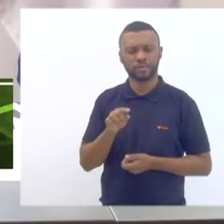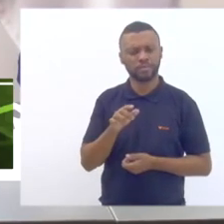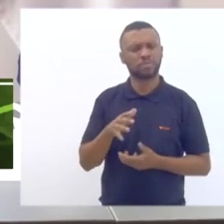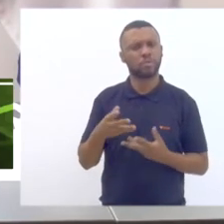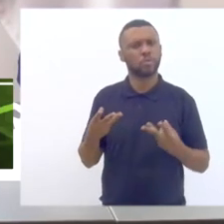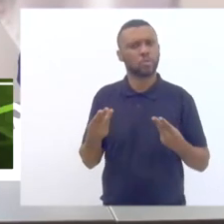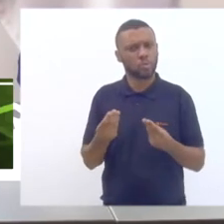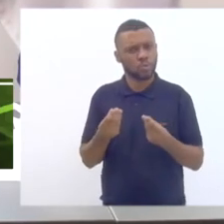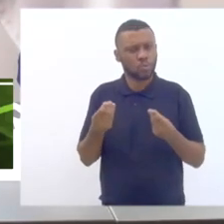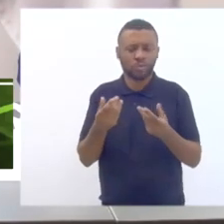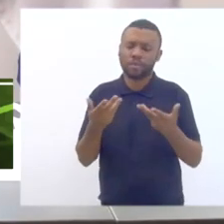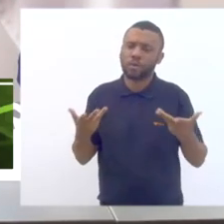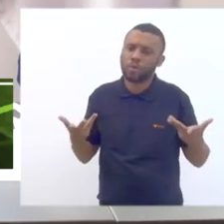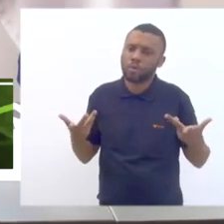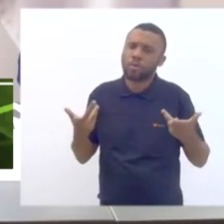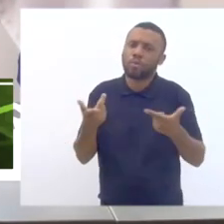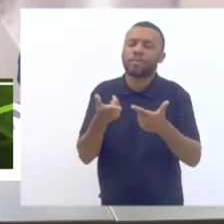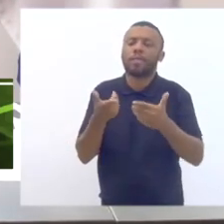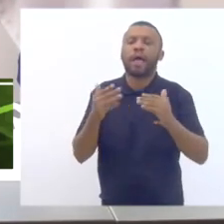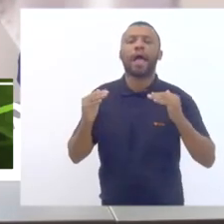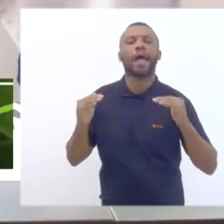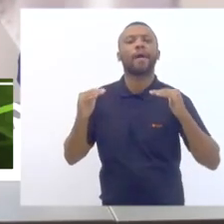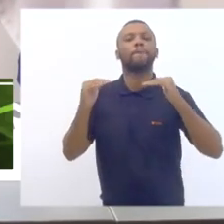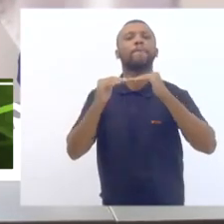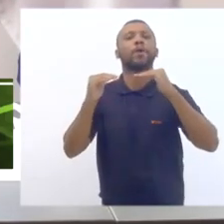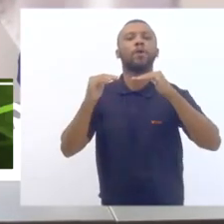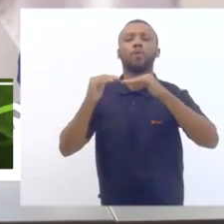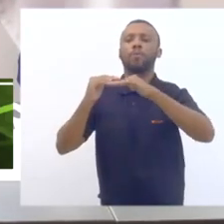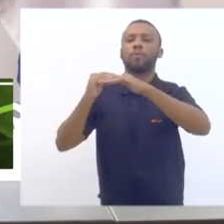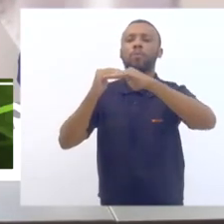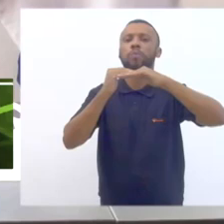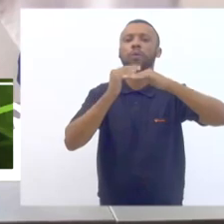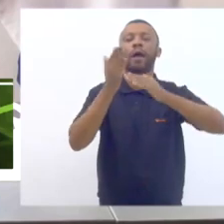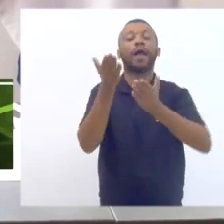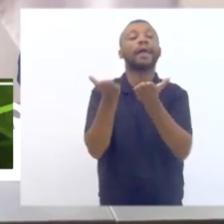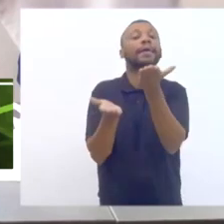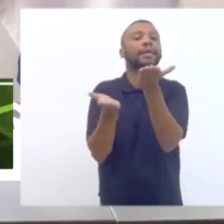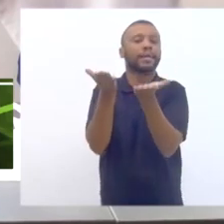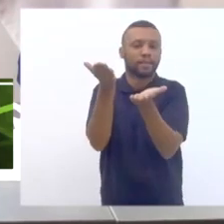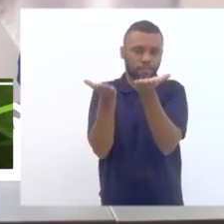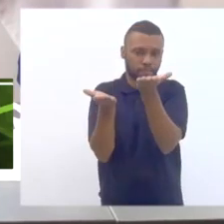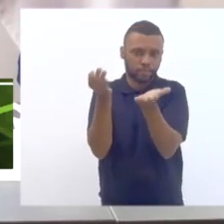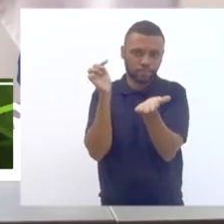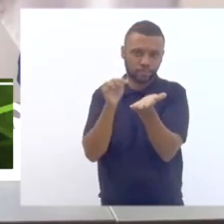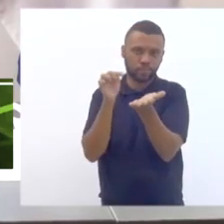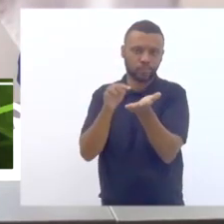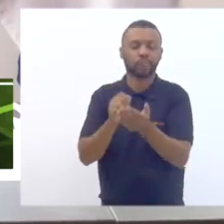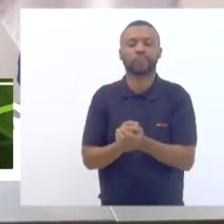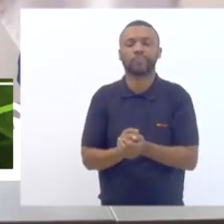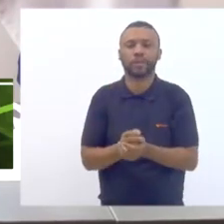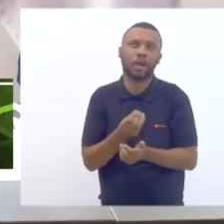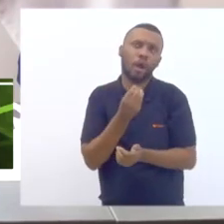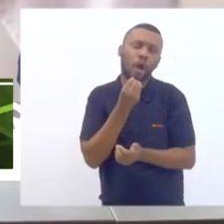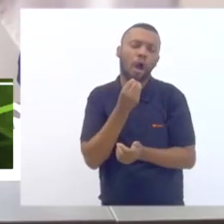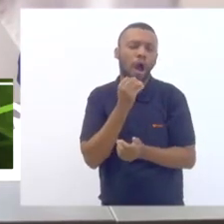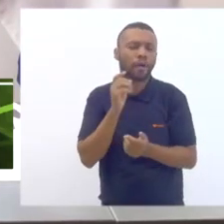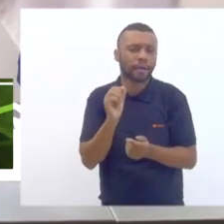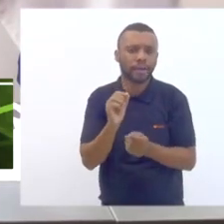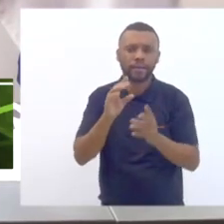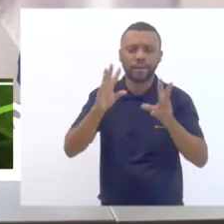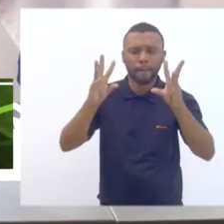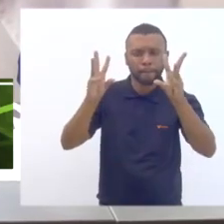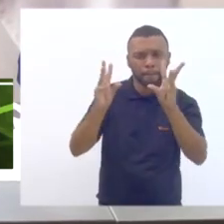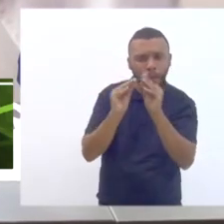bastante equânime, de forma bastante equilibrada, ponderando, evidentemente, o